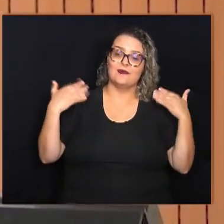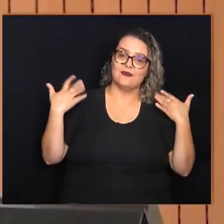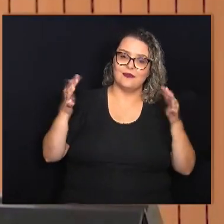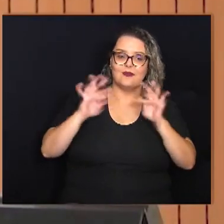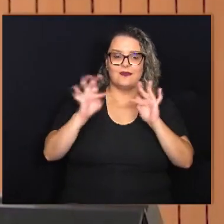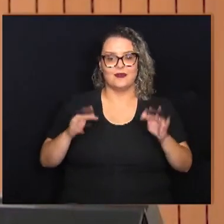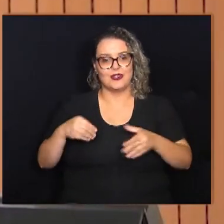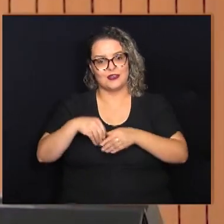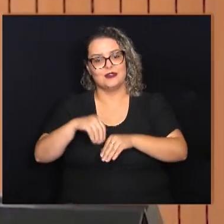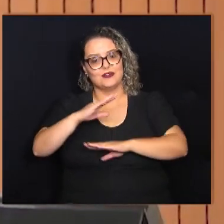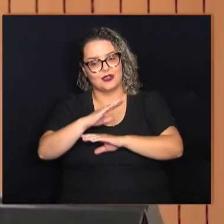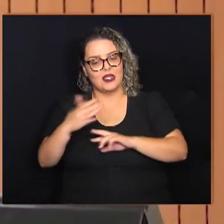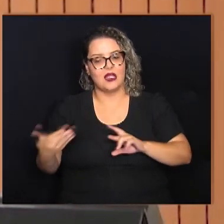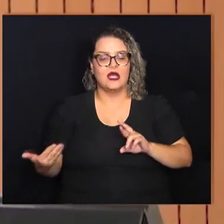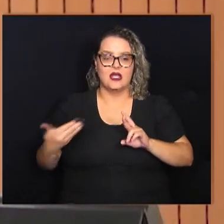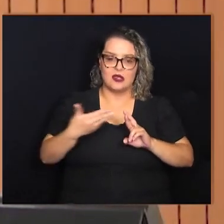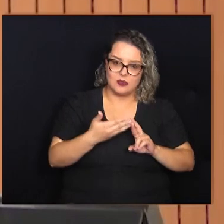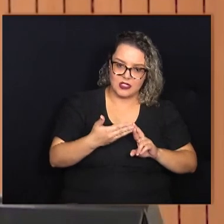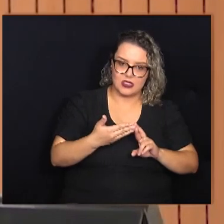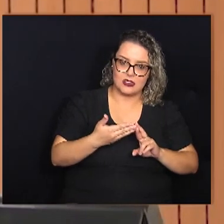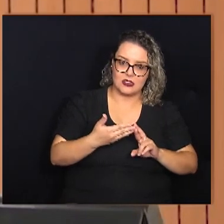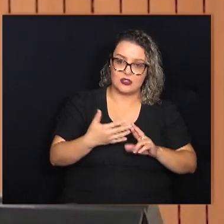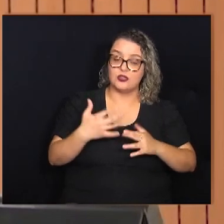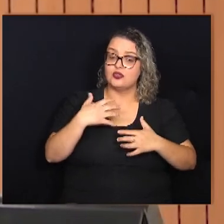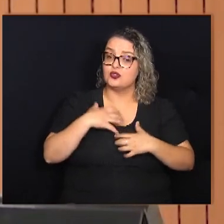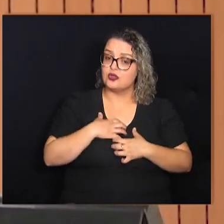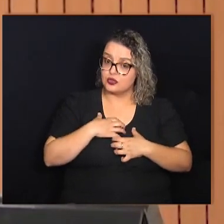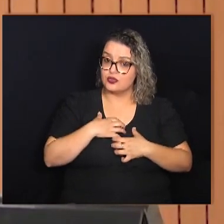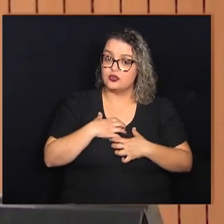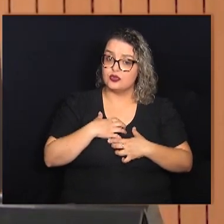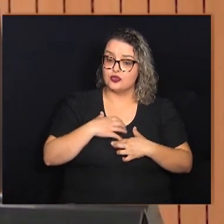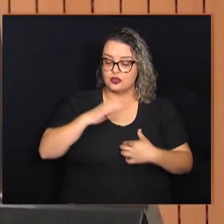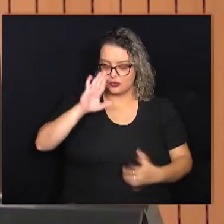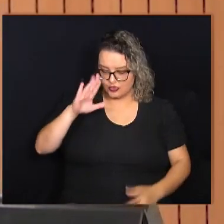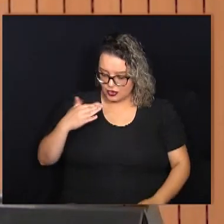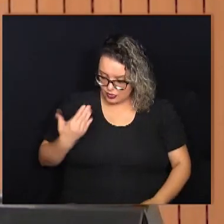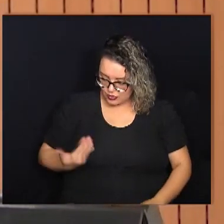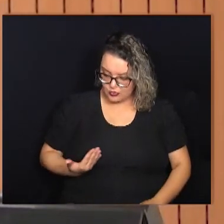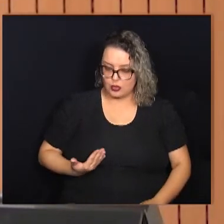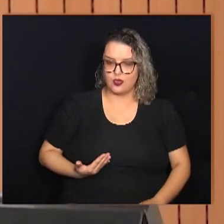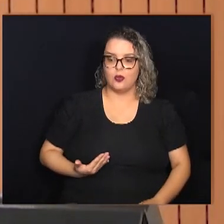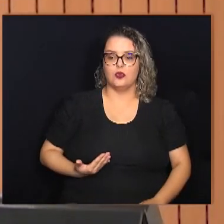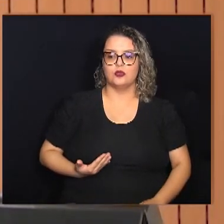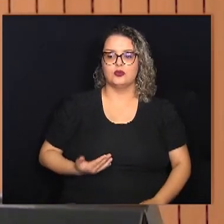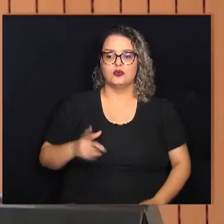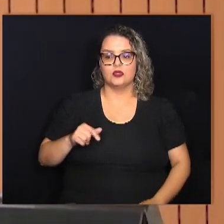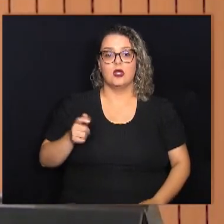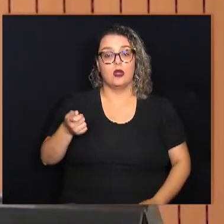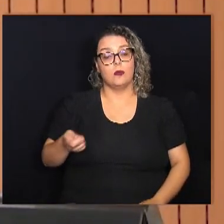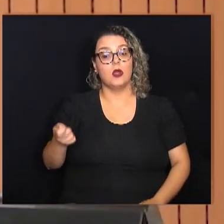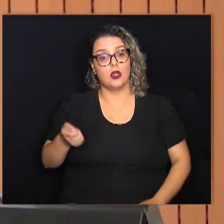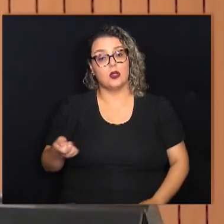de trabalho e espaço alternativo e estratégico e contribui na inclusão social. Cria condições